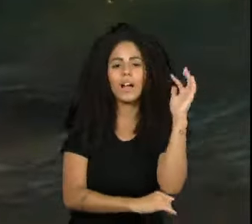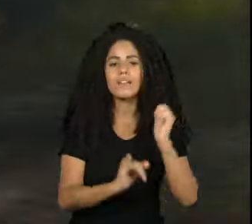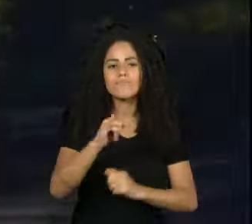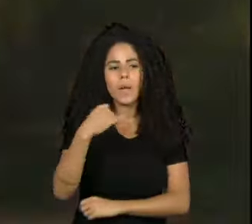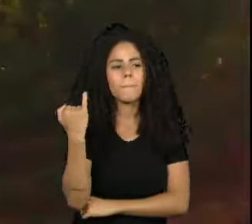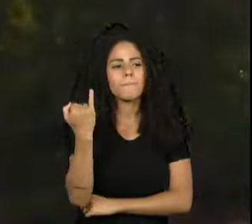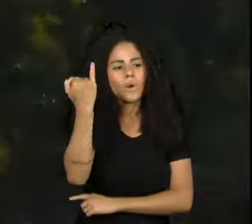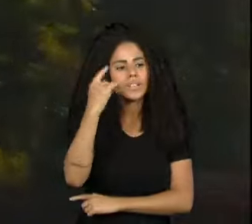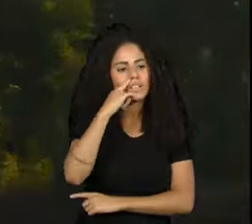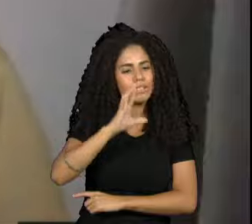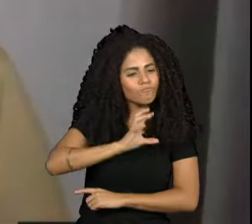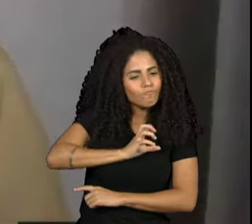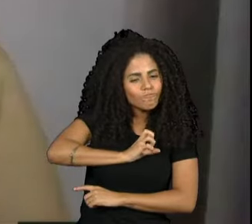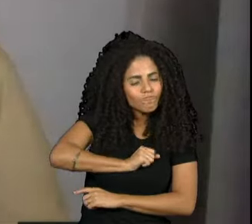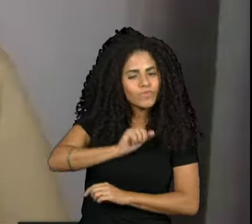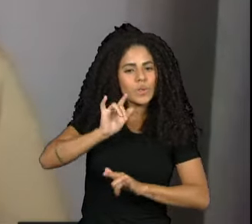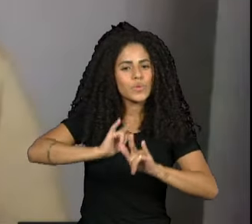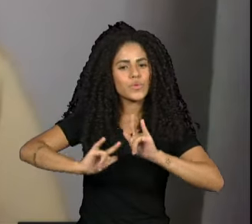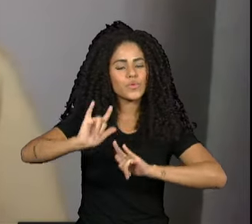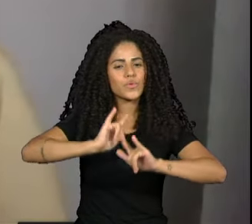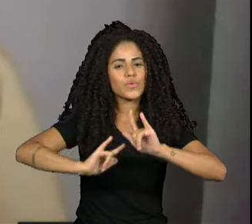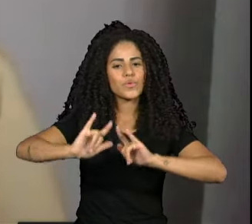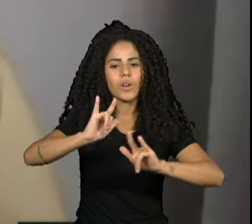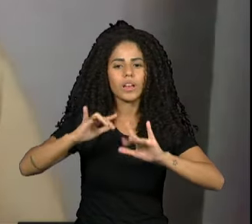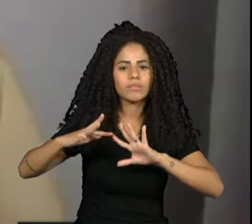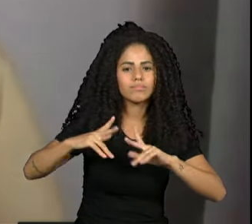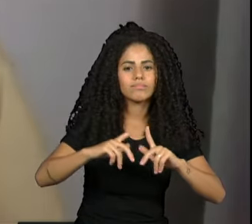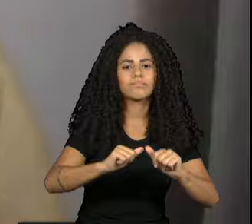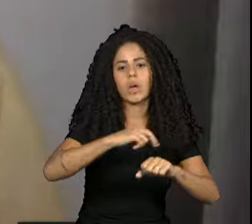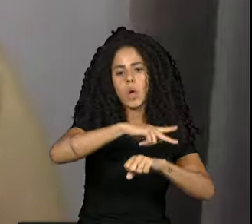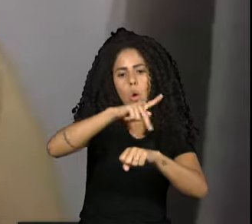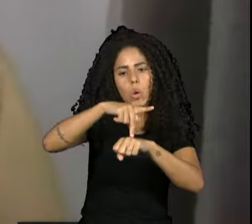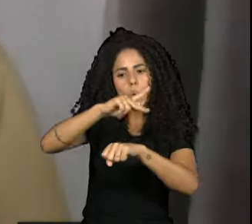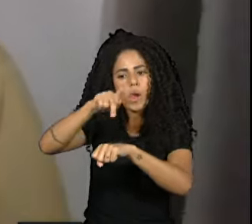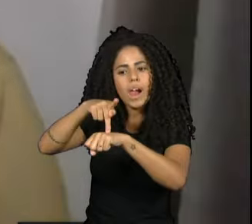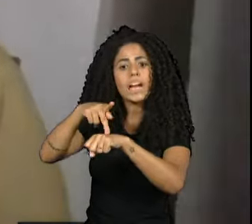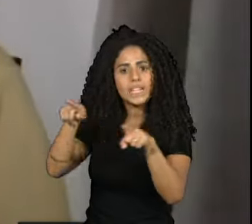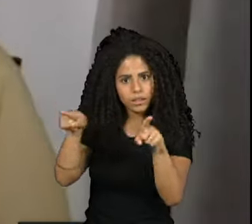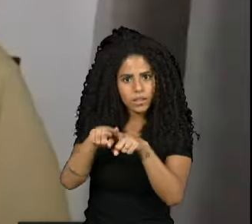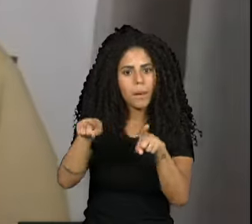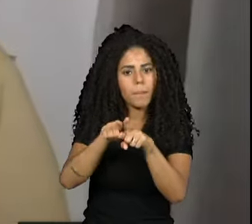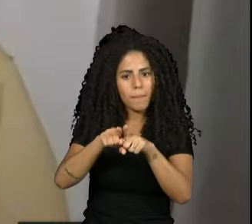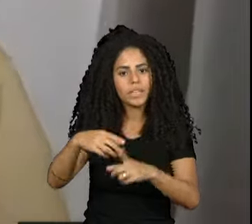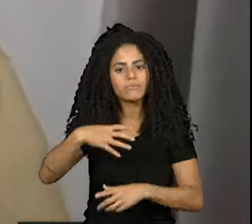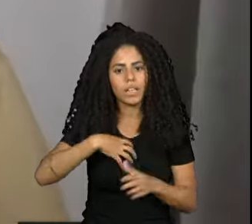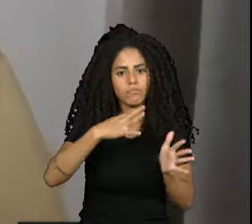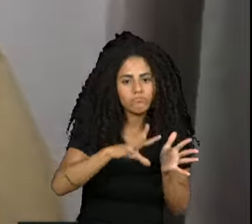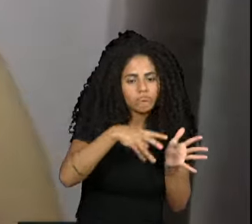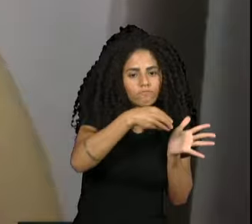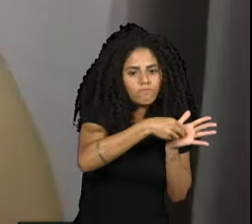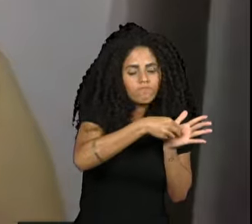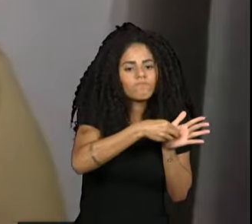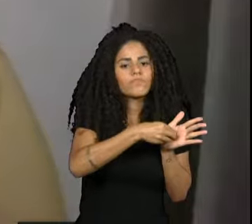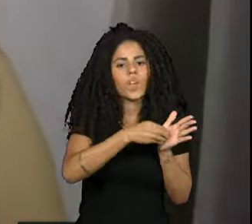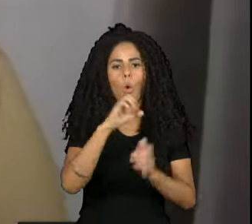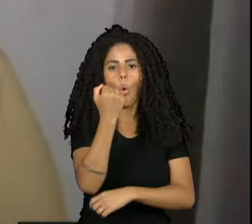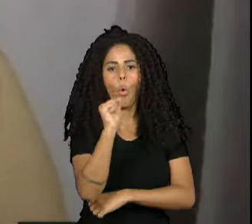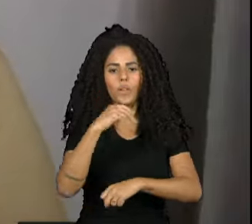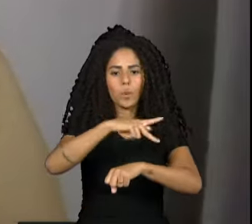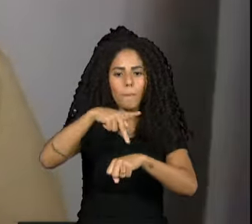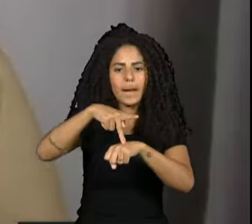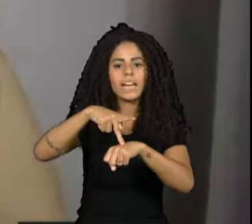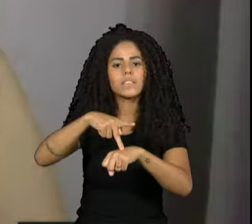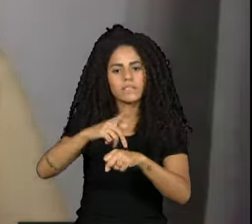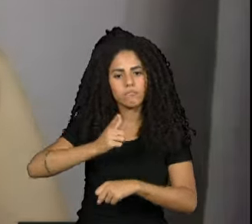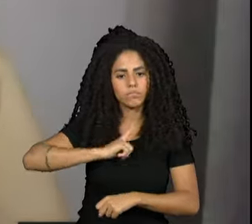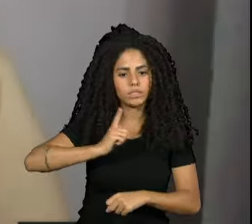tenham que o Estado brasileiro e que os outros países que também dividem a Amazônia, são 8 países, né, cuidem